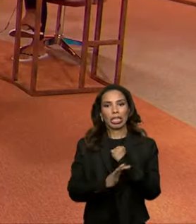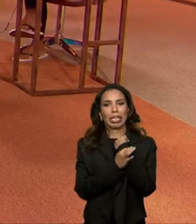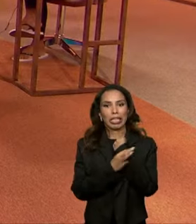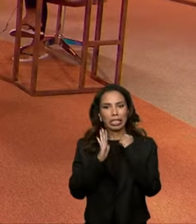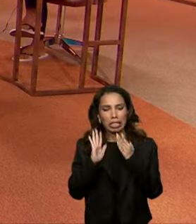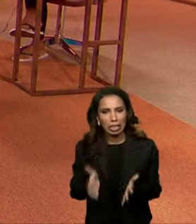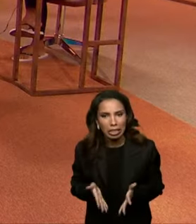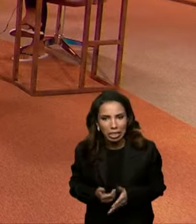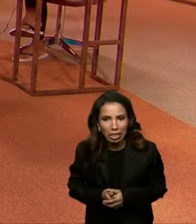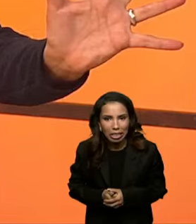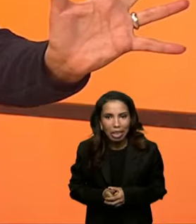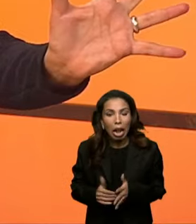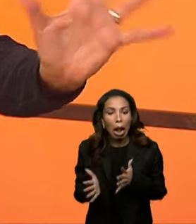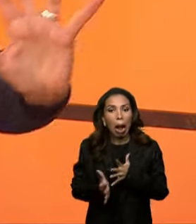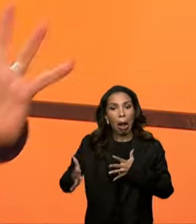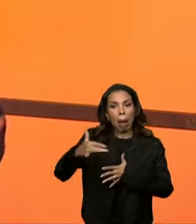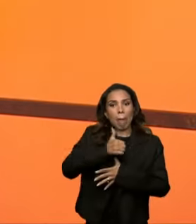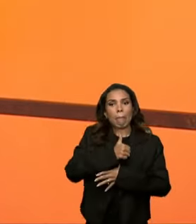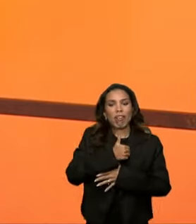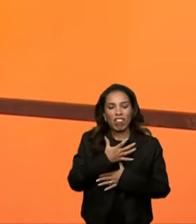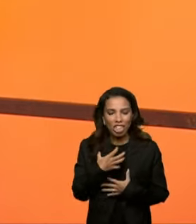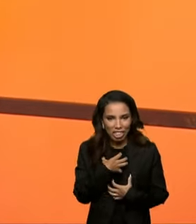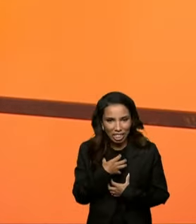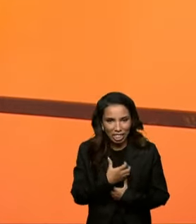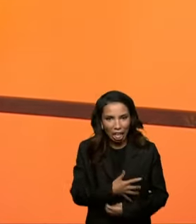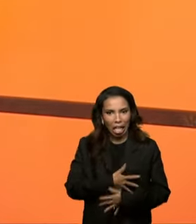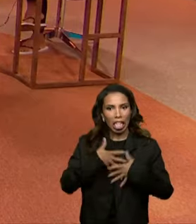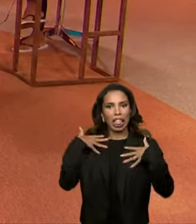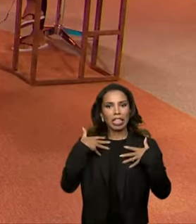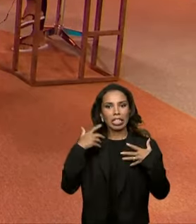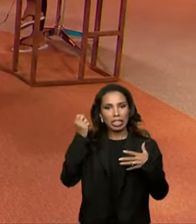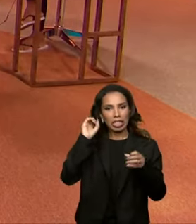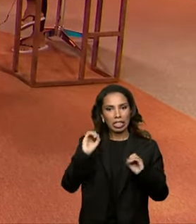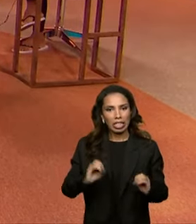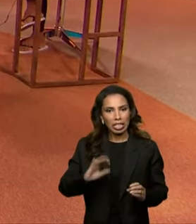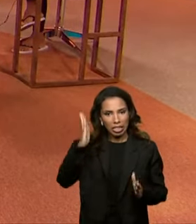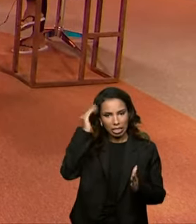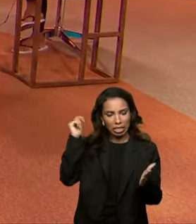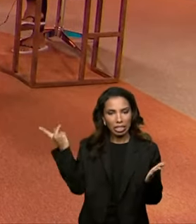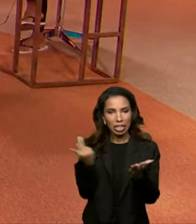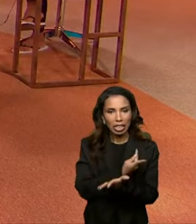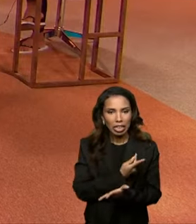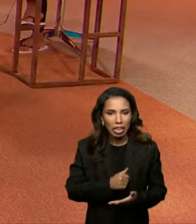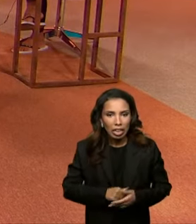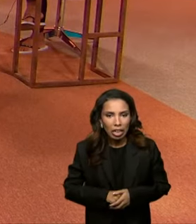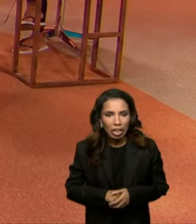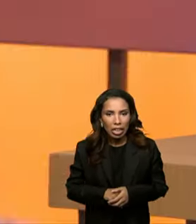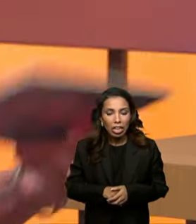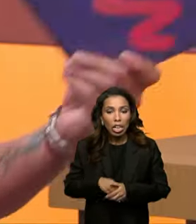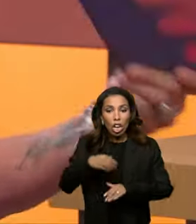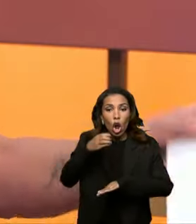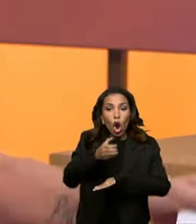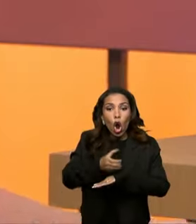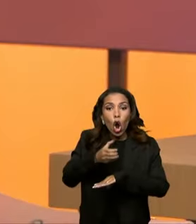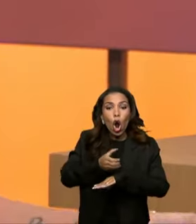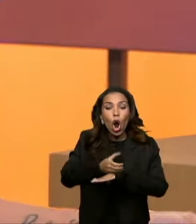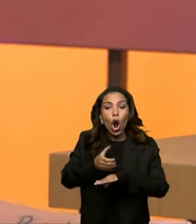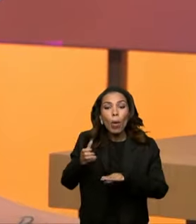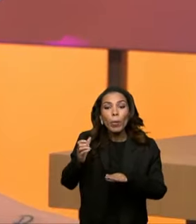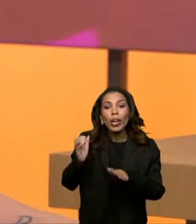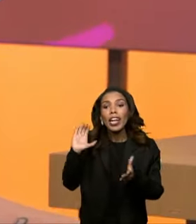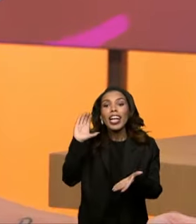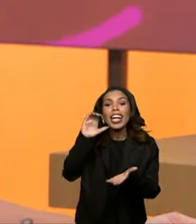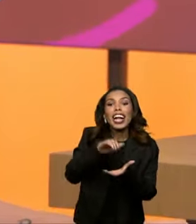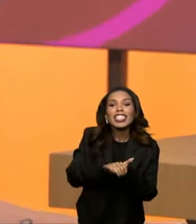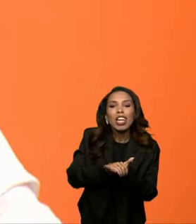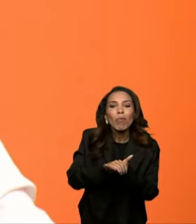casamento judeu. Mas ninguém sabe o que vai acontecer. Como é que é? Copo em casamento judeu. Copo em casamento judeu.